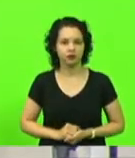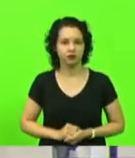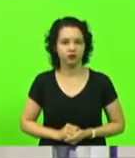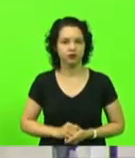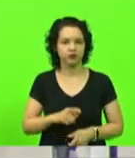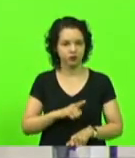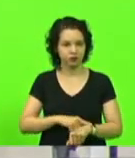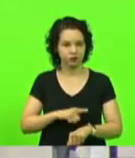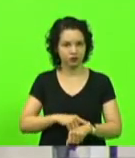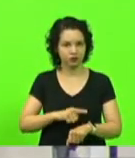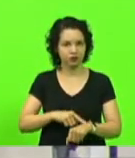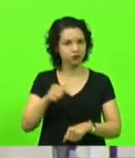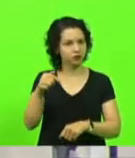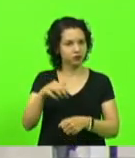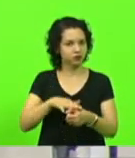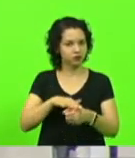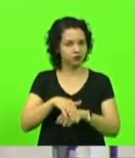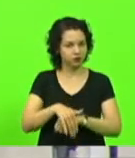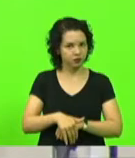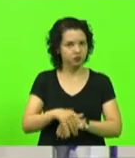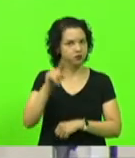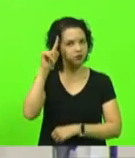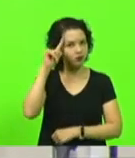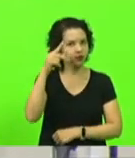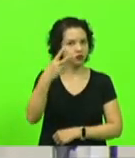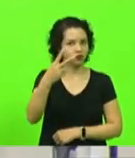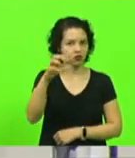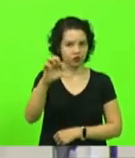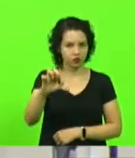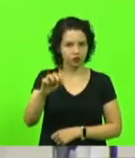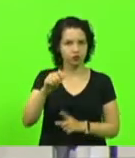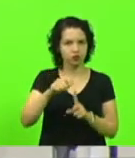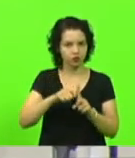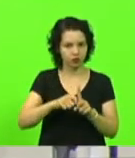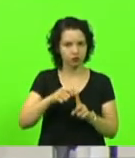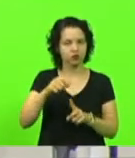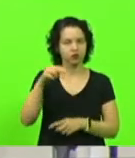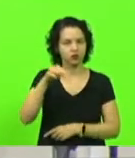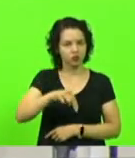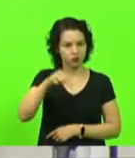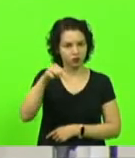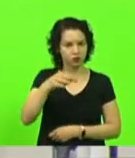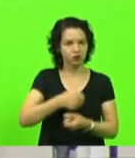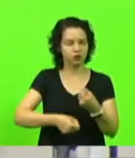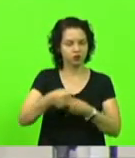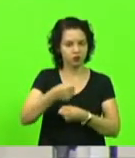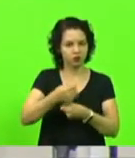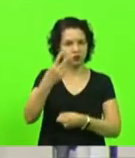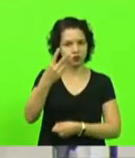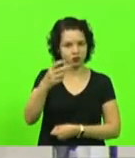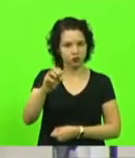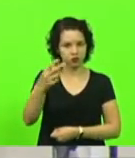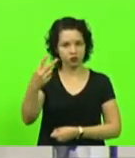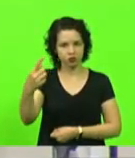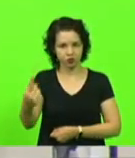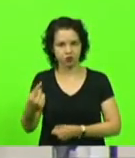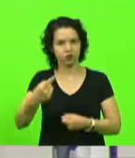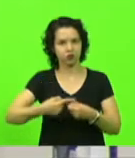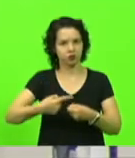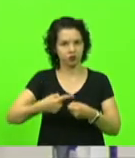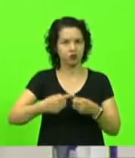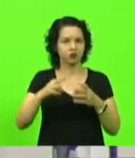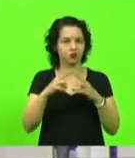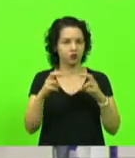19 horas do dia 29 do mês de novembro do ano de 2021, na cidade de